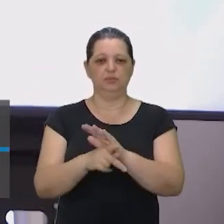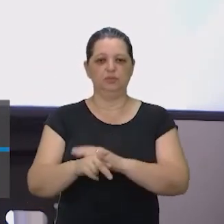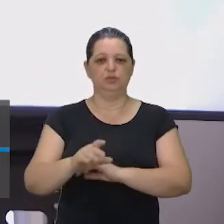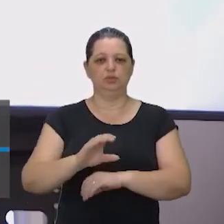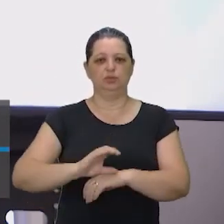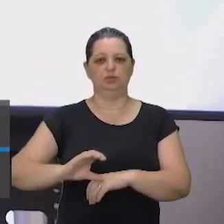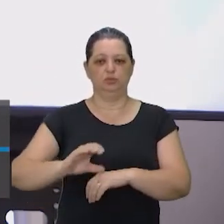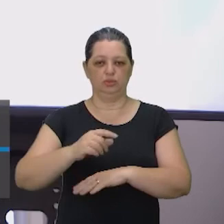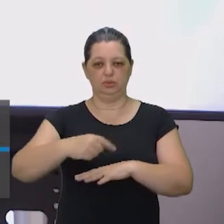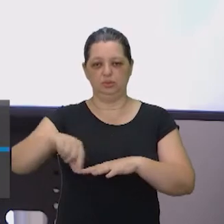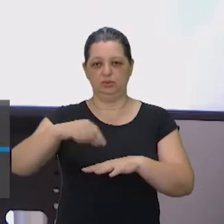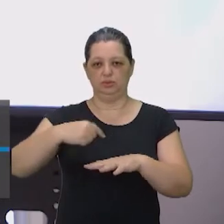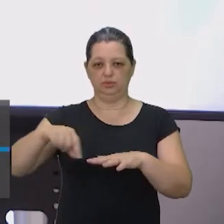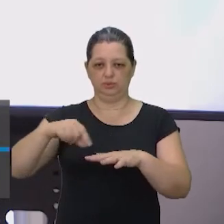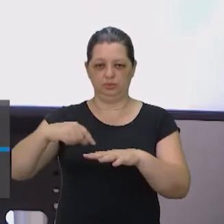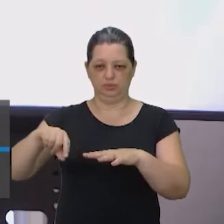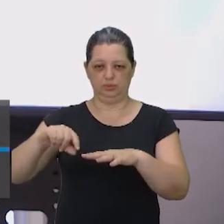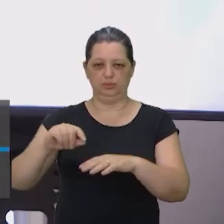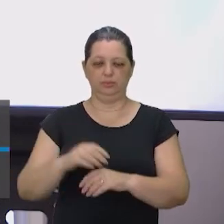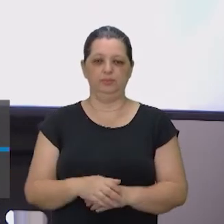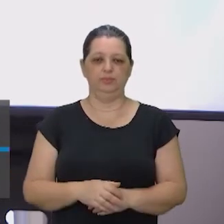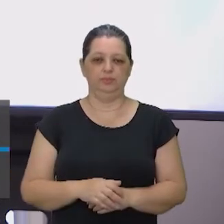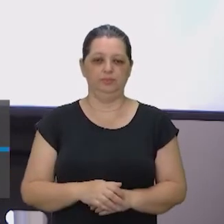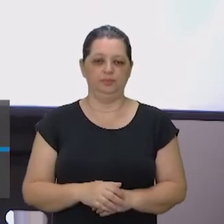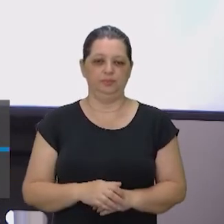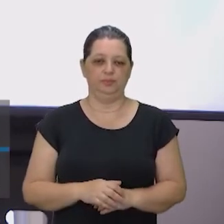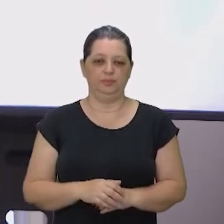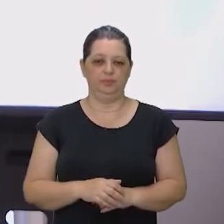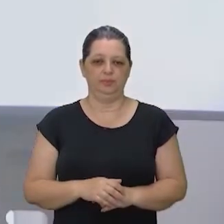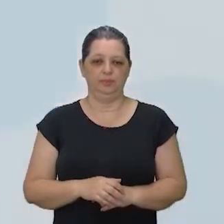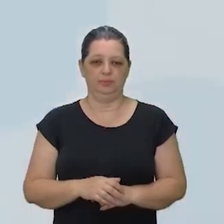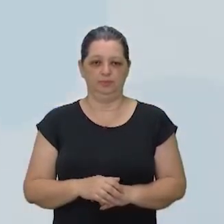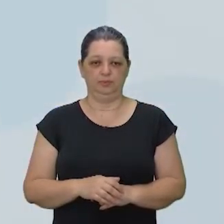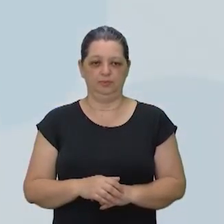de Havana. Vamos continuar daquela apertadinha, Mafê?